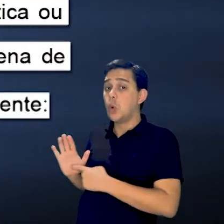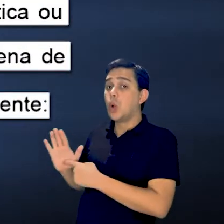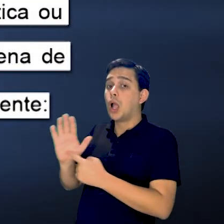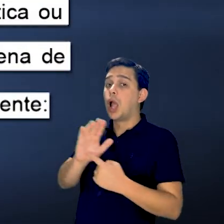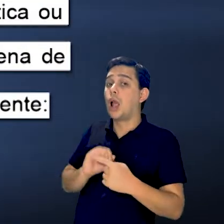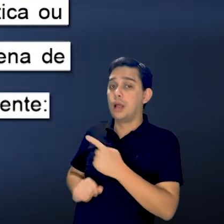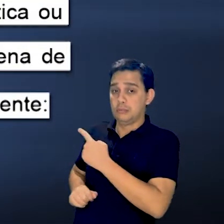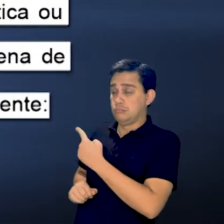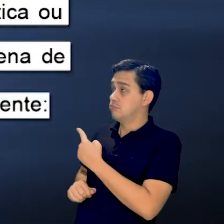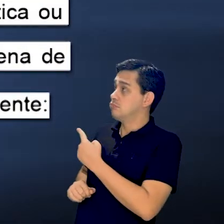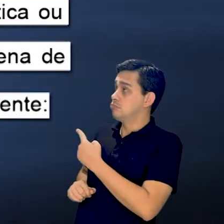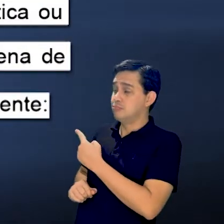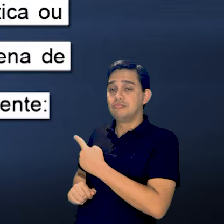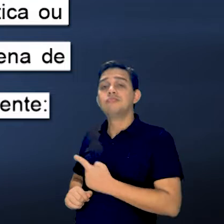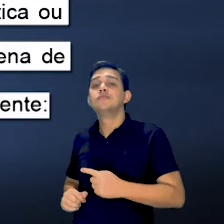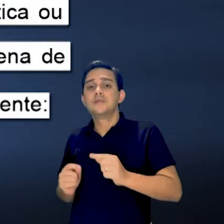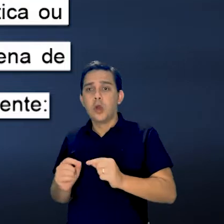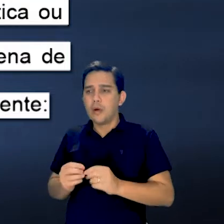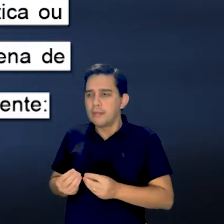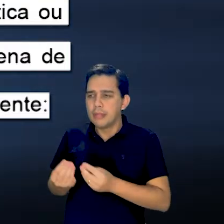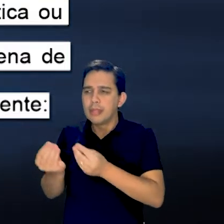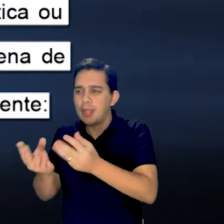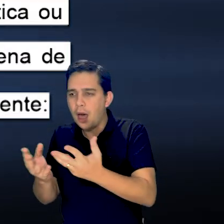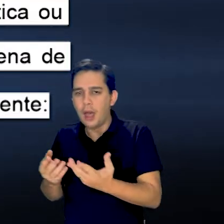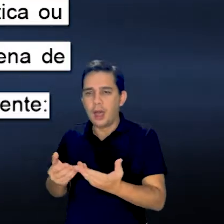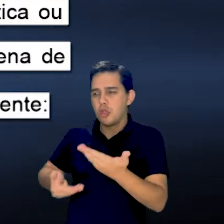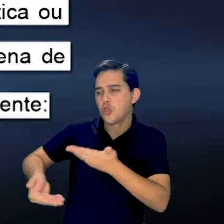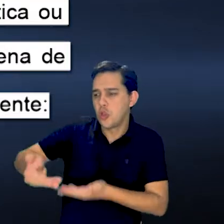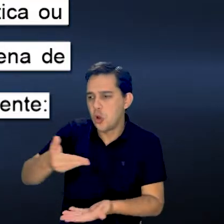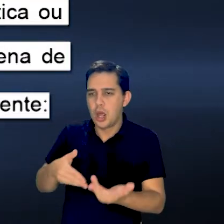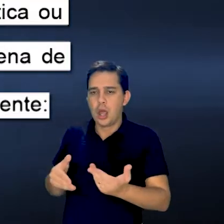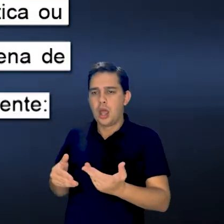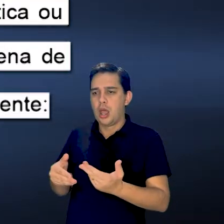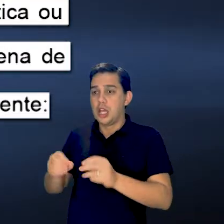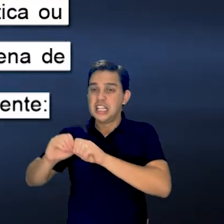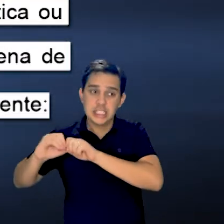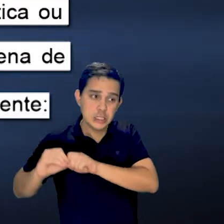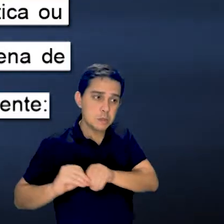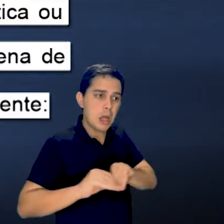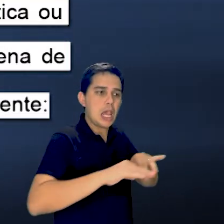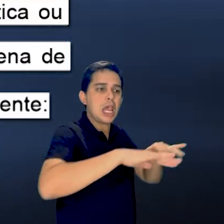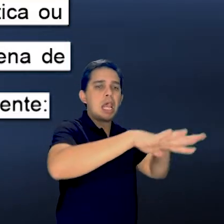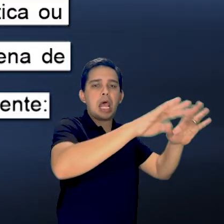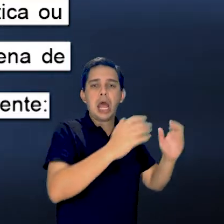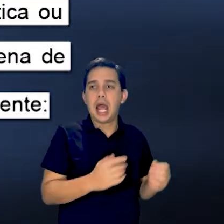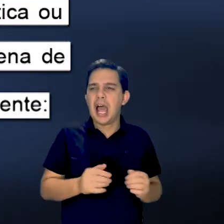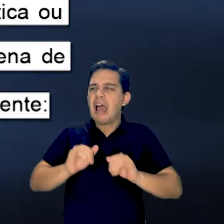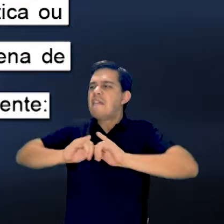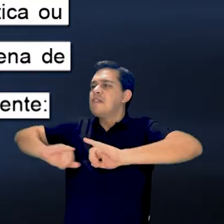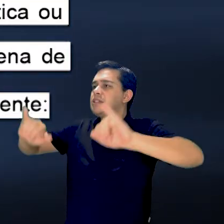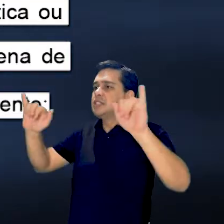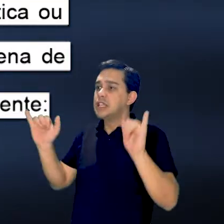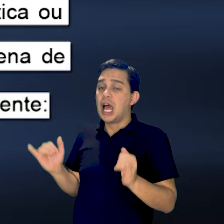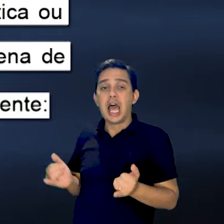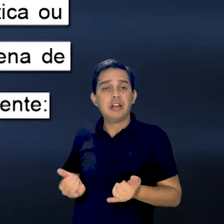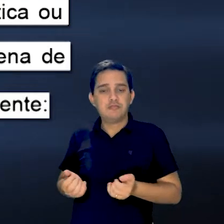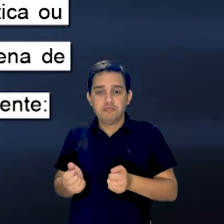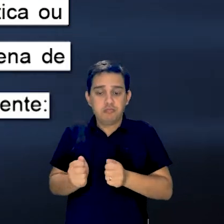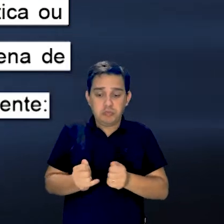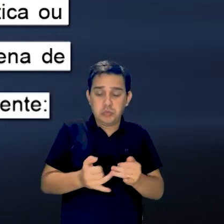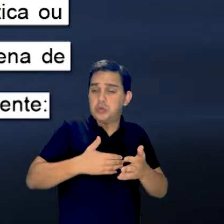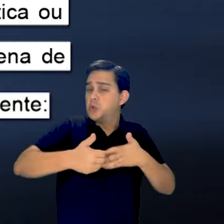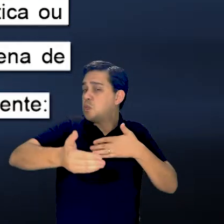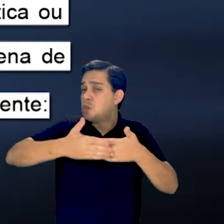oferecer, trocar, disponibilizar, transmitir, distribuir, publicar ou divulgar